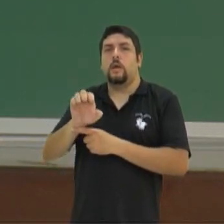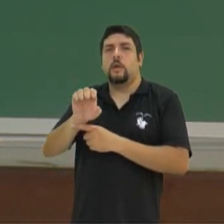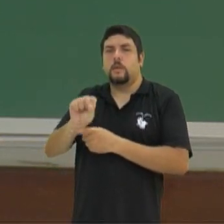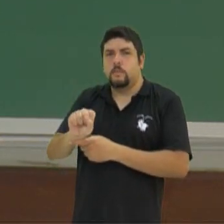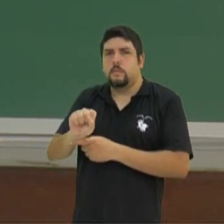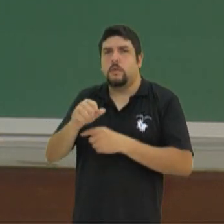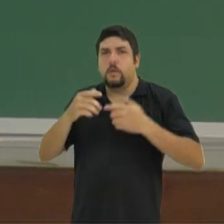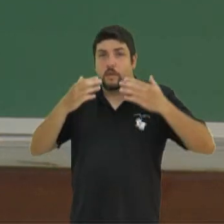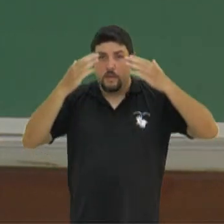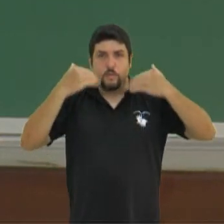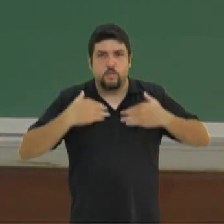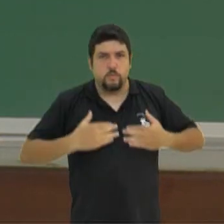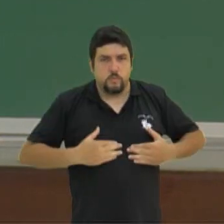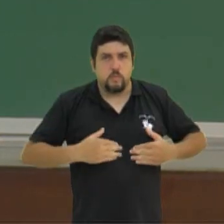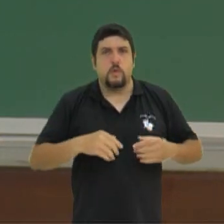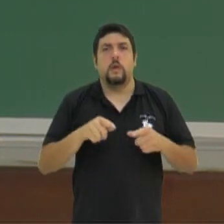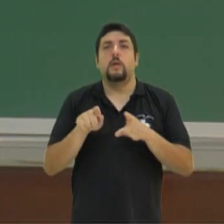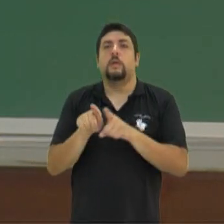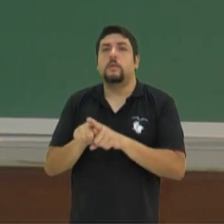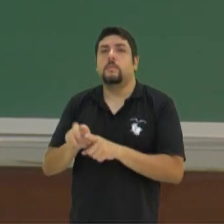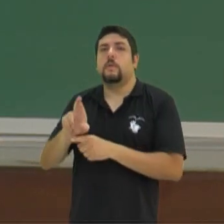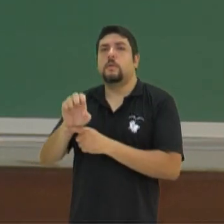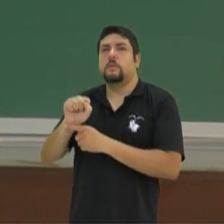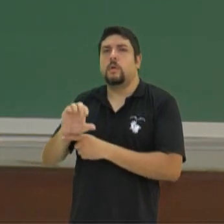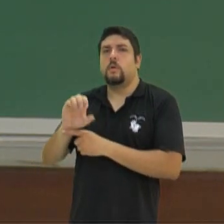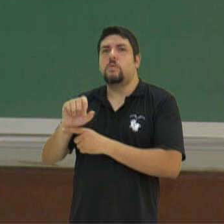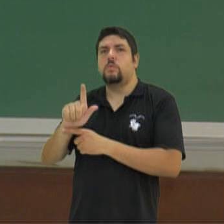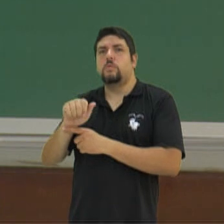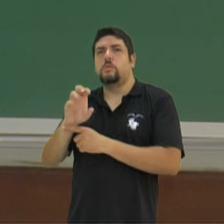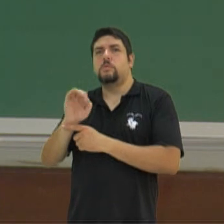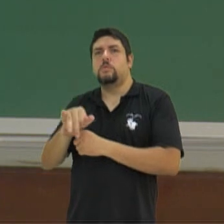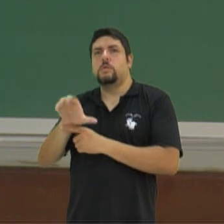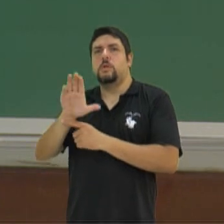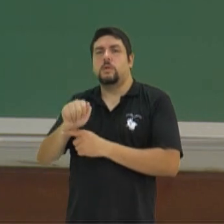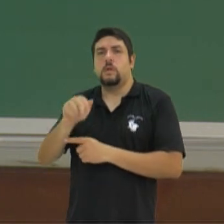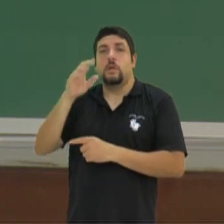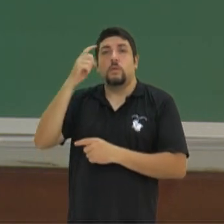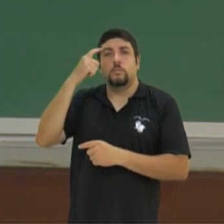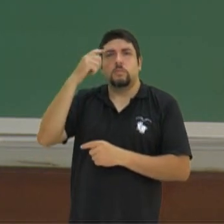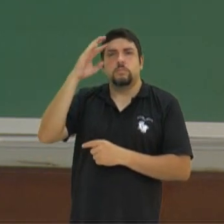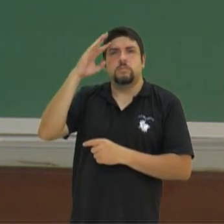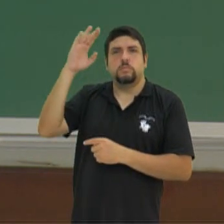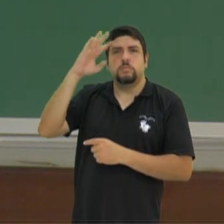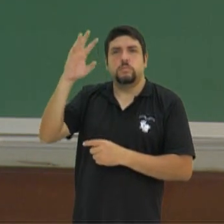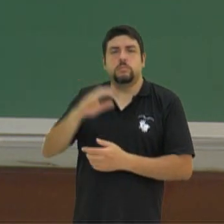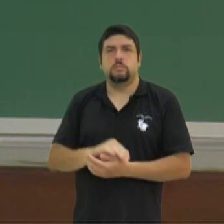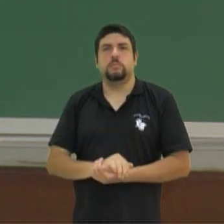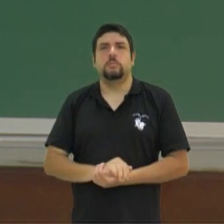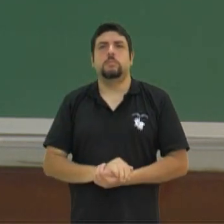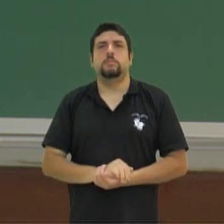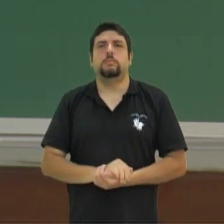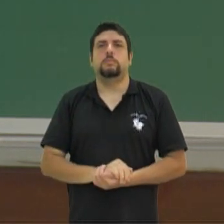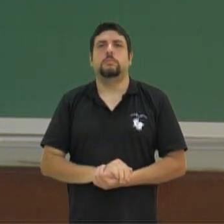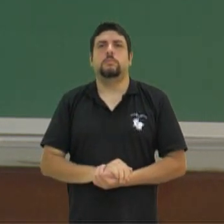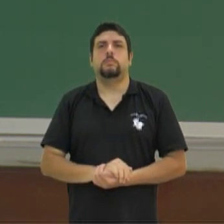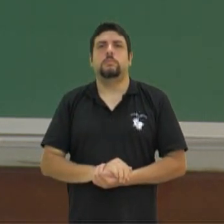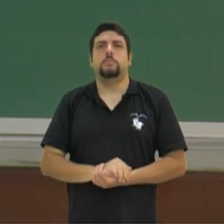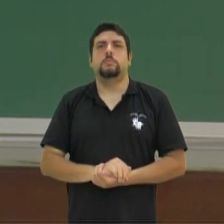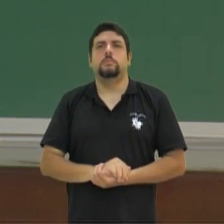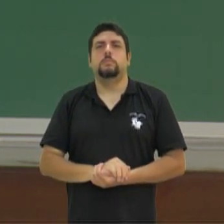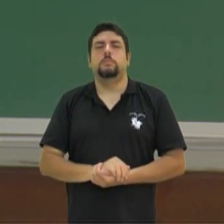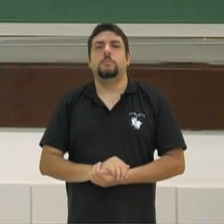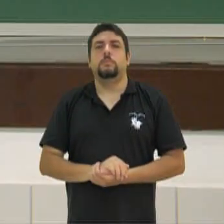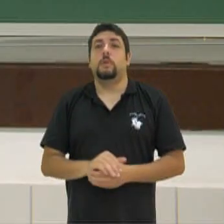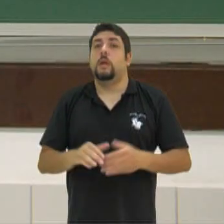res extensa, o meu corpo físico, e res cogitans, que vem do cogito, pensamento. Então,